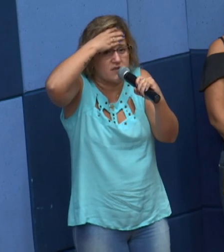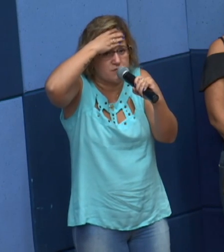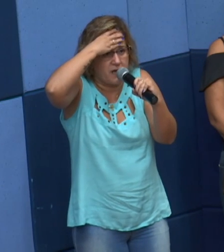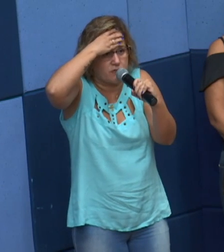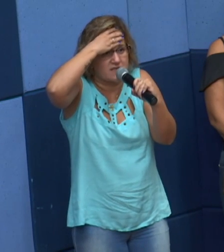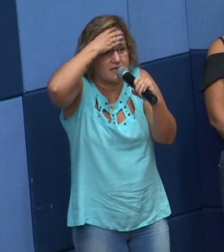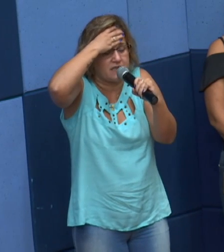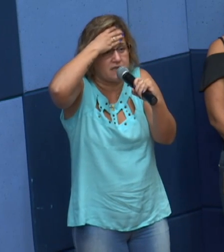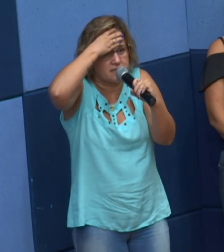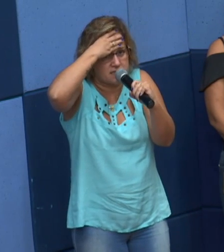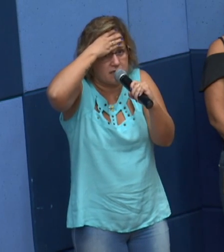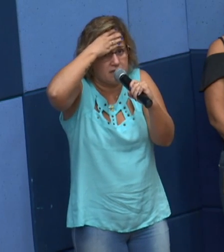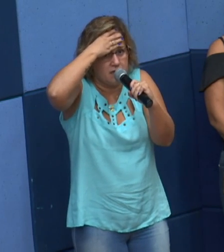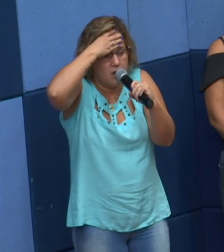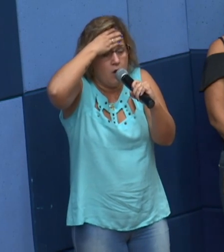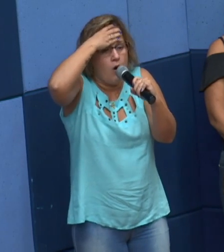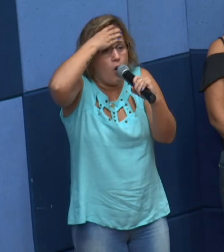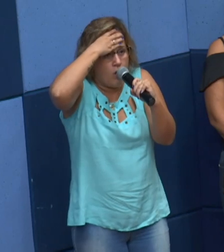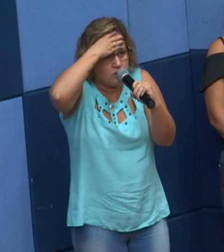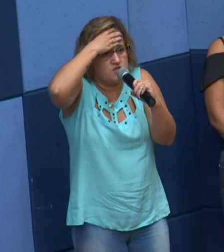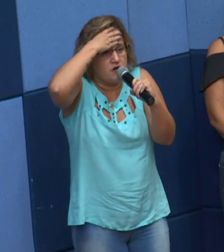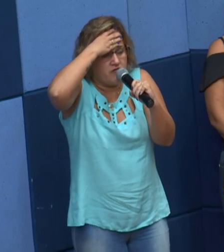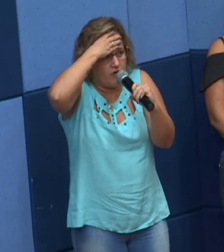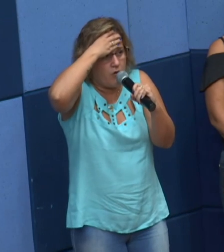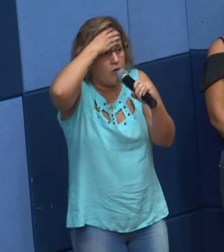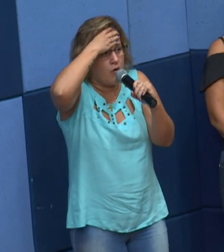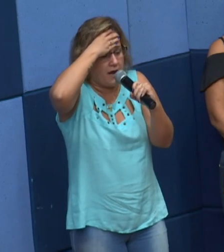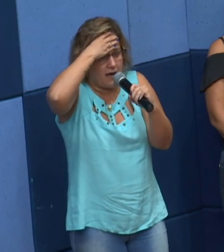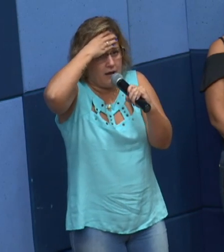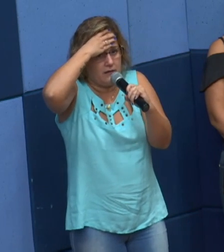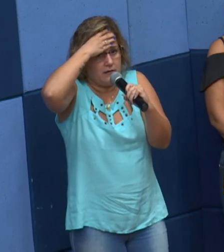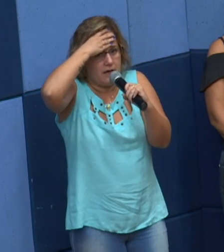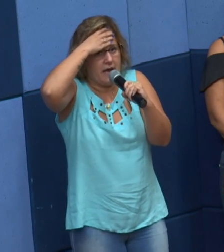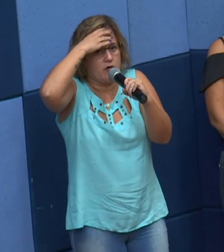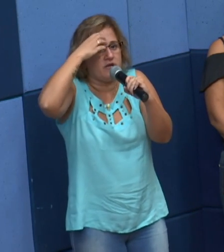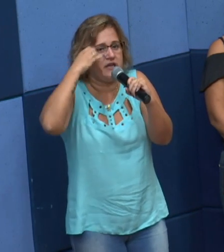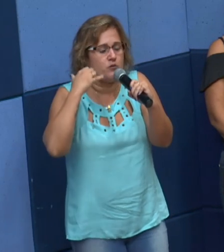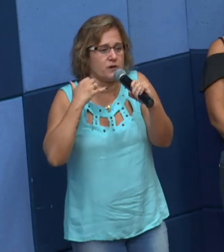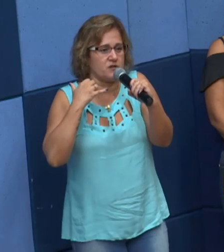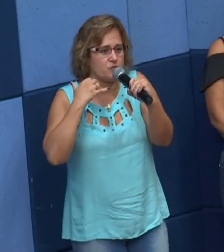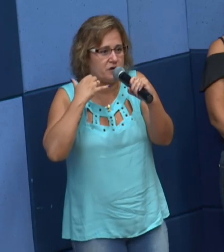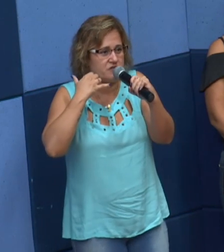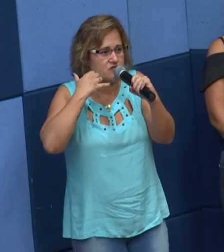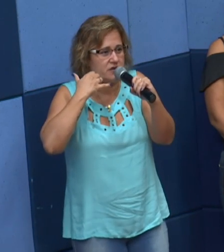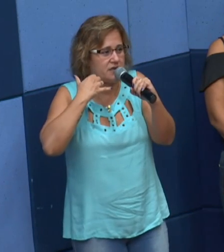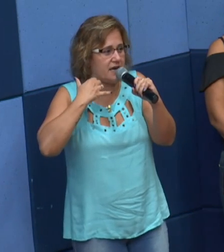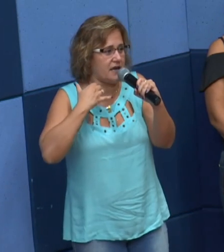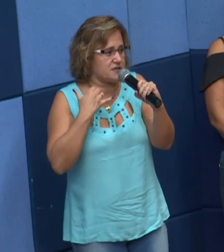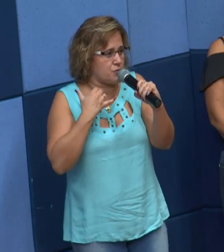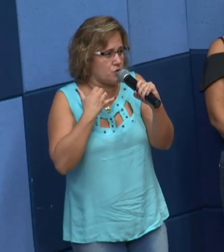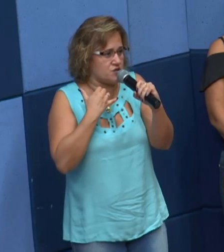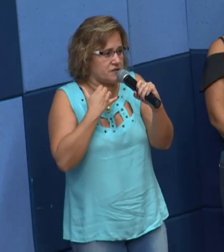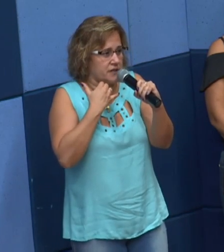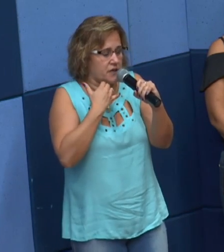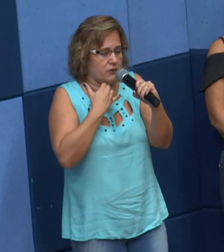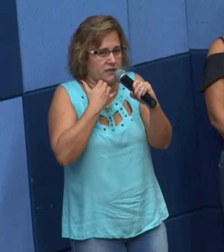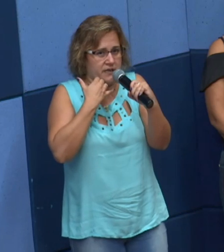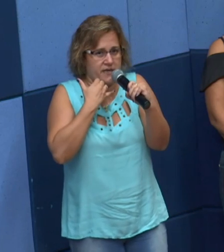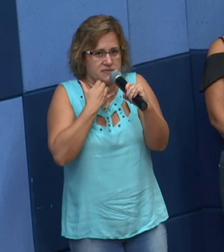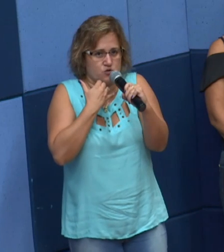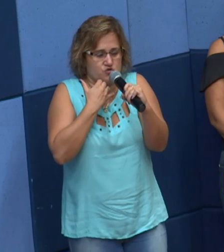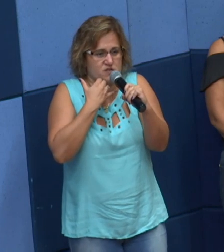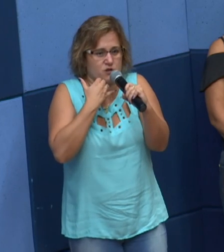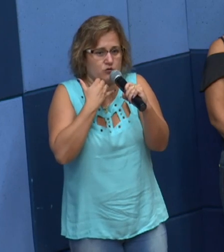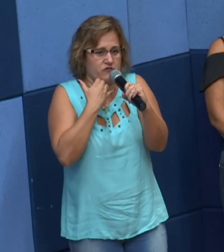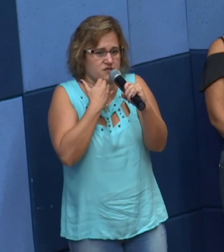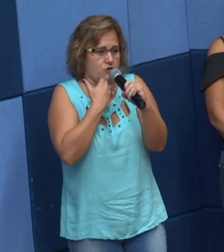está o respeito a essa criança? Onde eu vou colocar? Aí eu ligo para minha supervisora e ela responde, Tânia, não